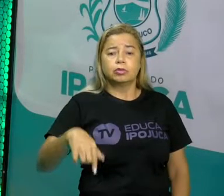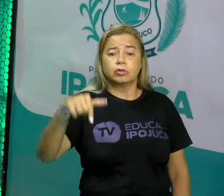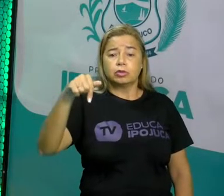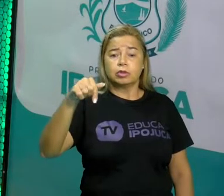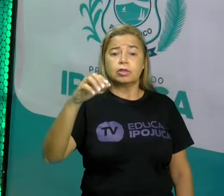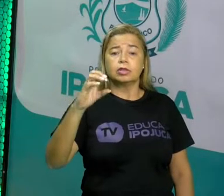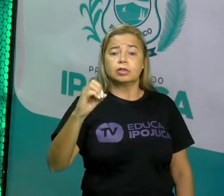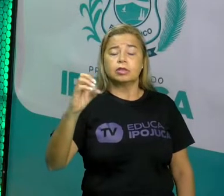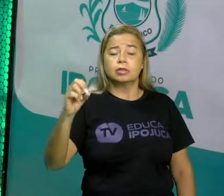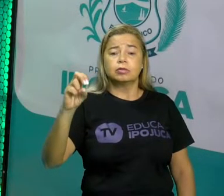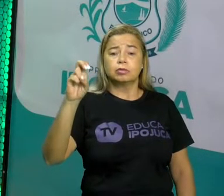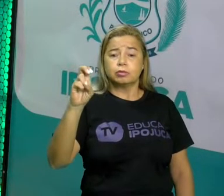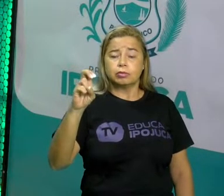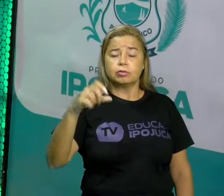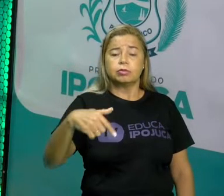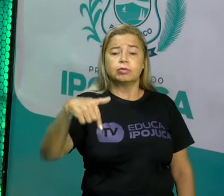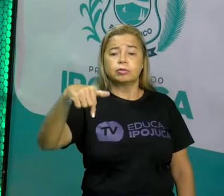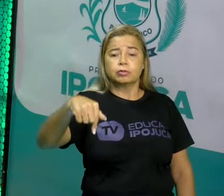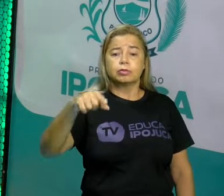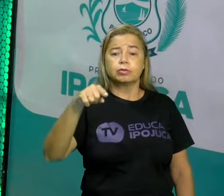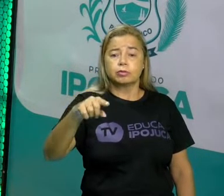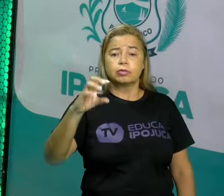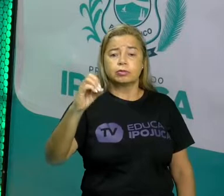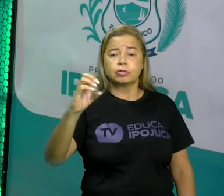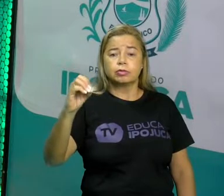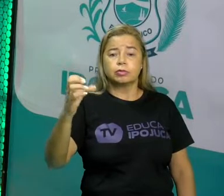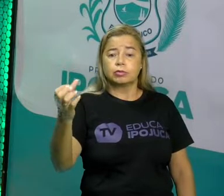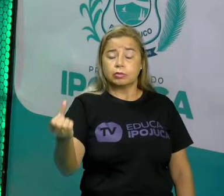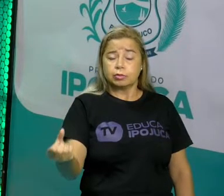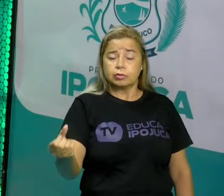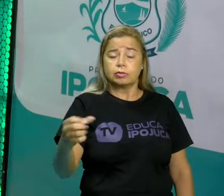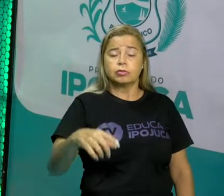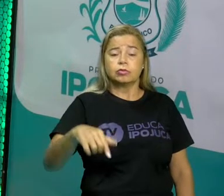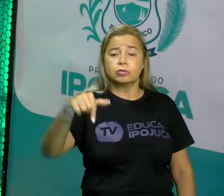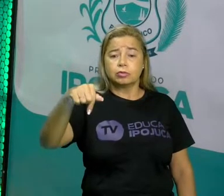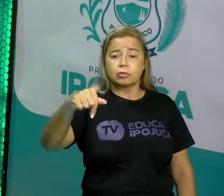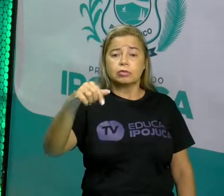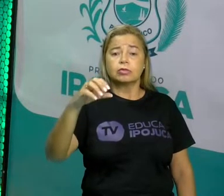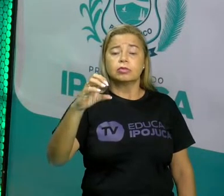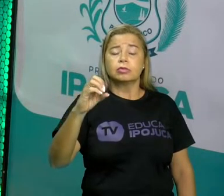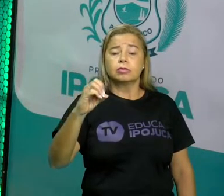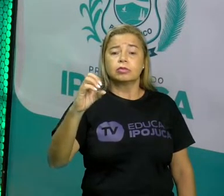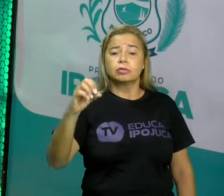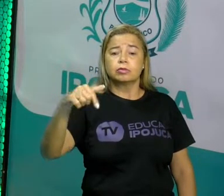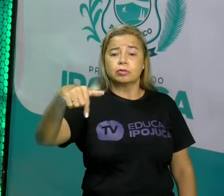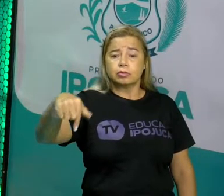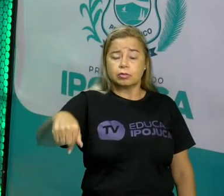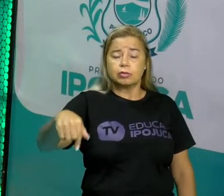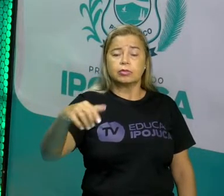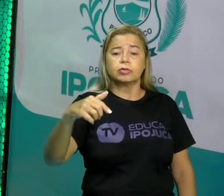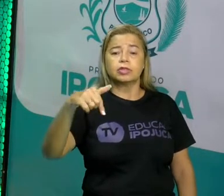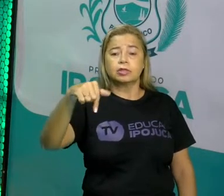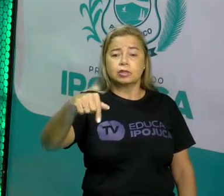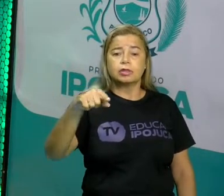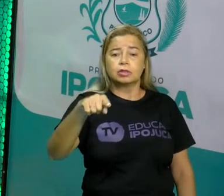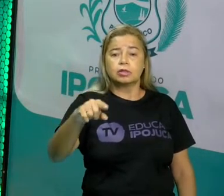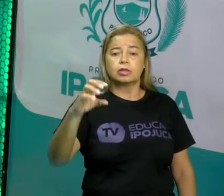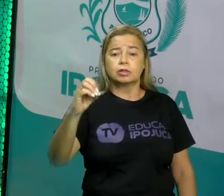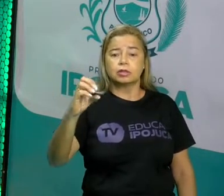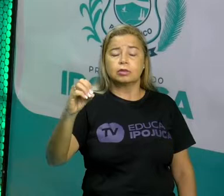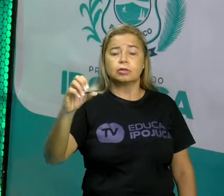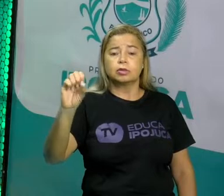7.005, 7.006, 7.007, 7.008. Ó,